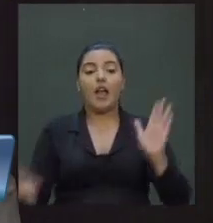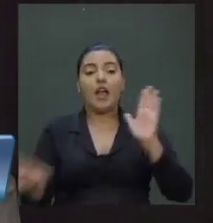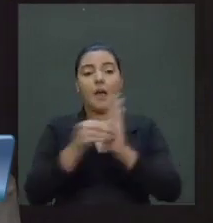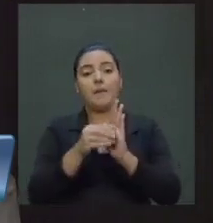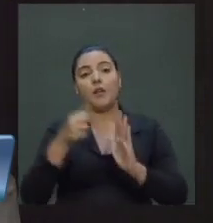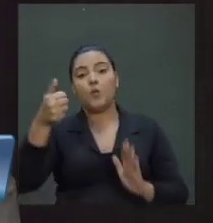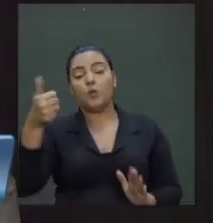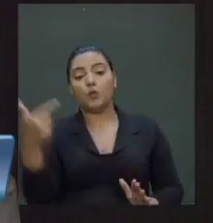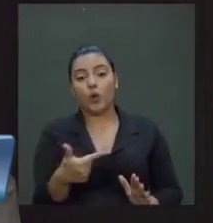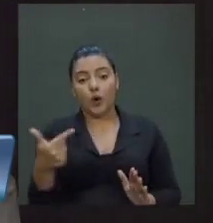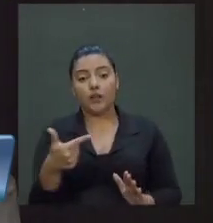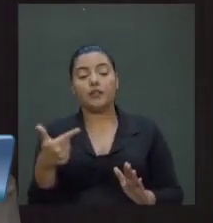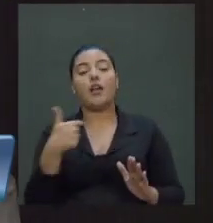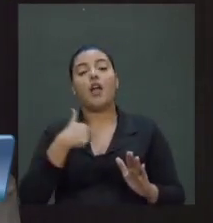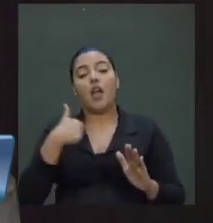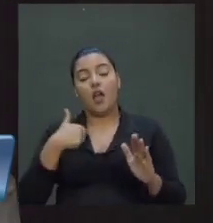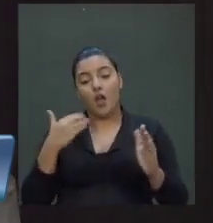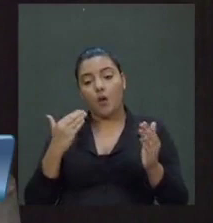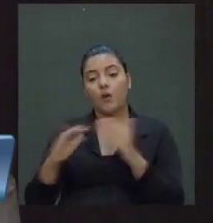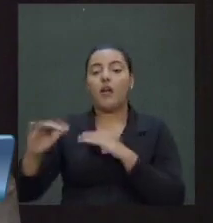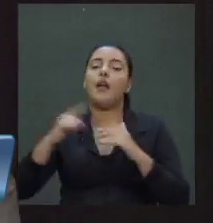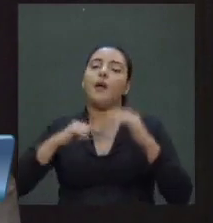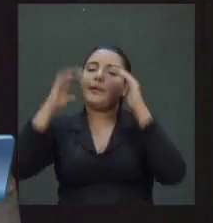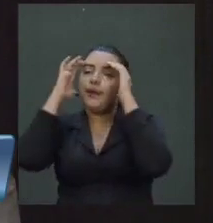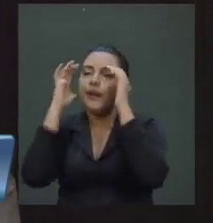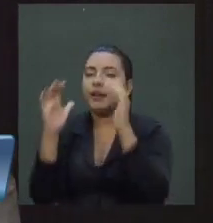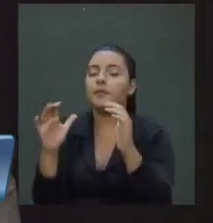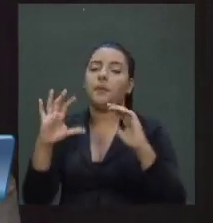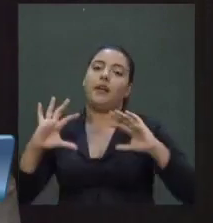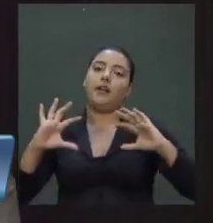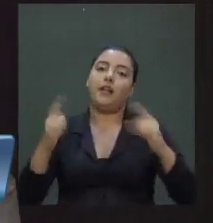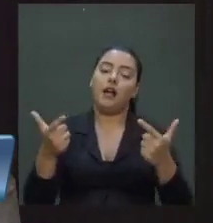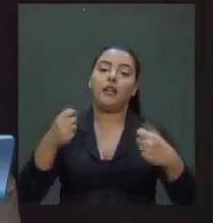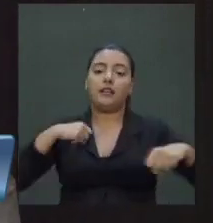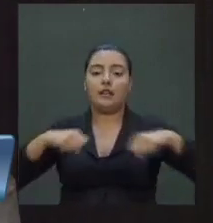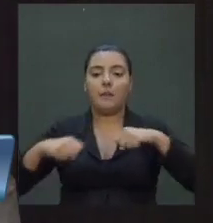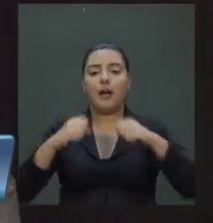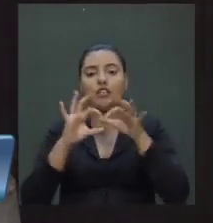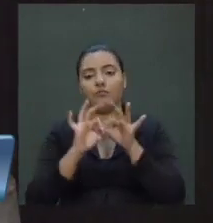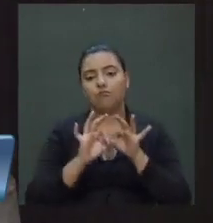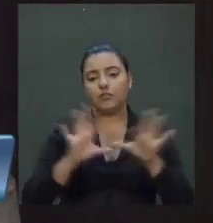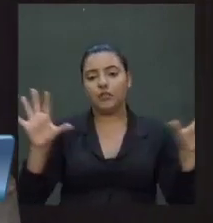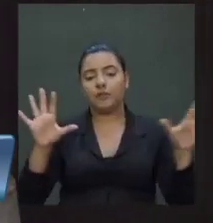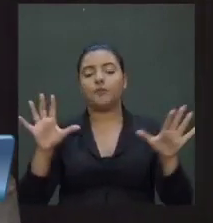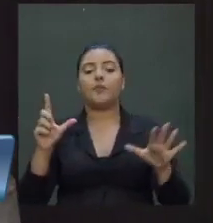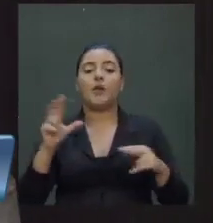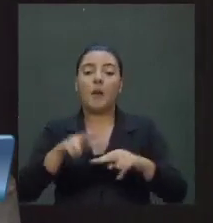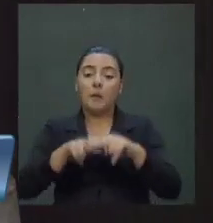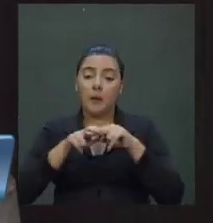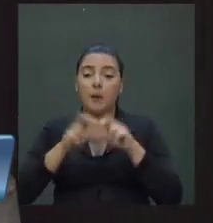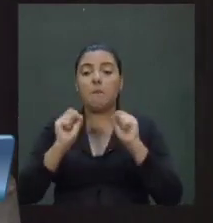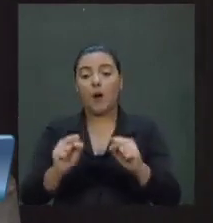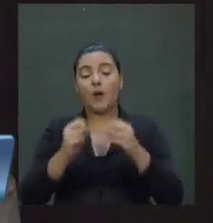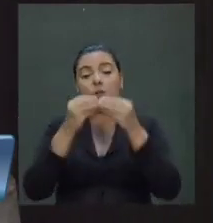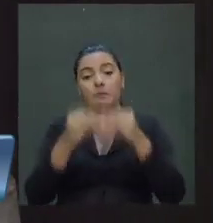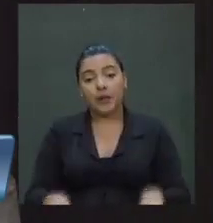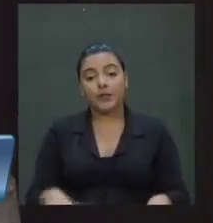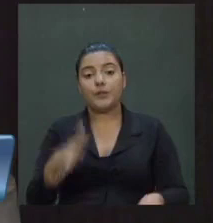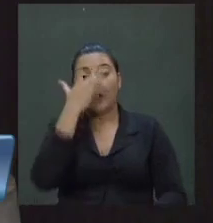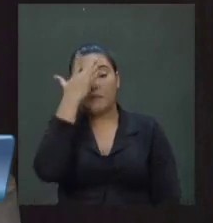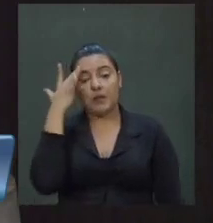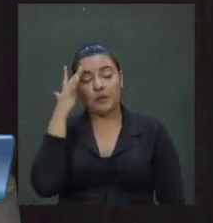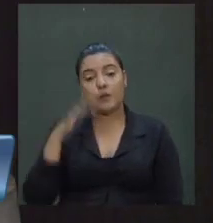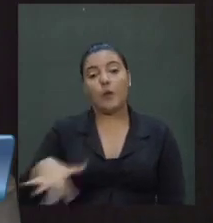eu sou contrário no mérito, com todo respeito, que é um debate aberto, pelo dano que causa aos servidores.